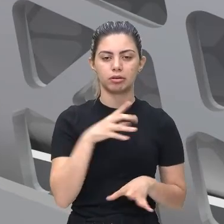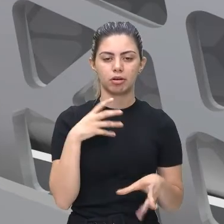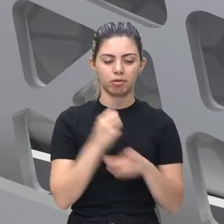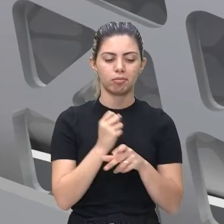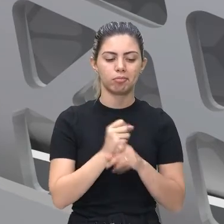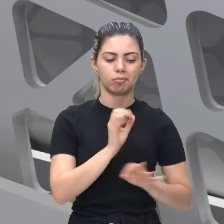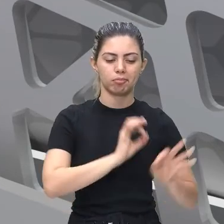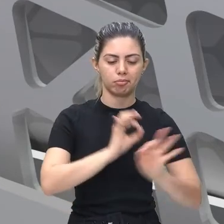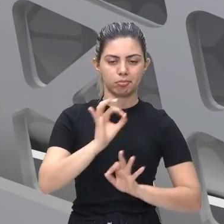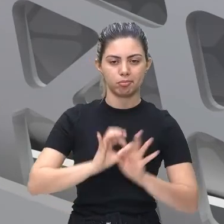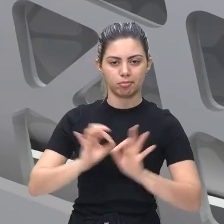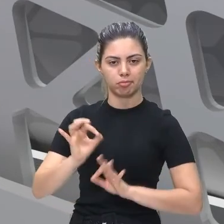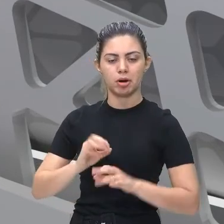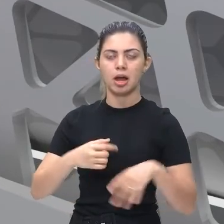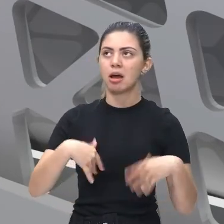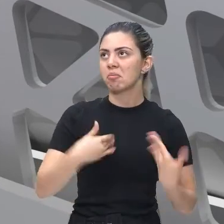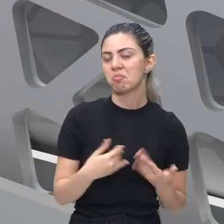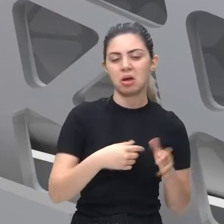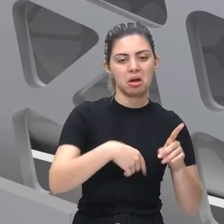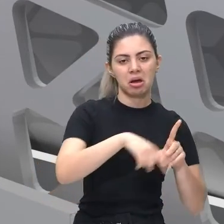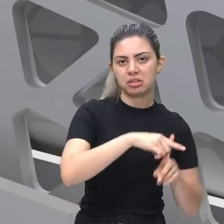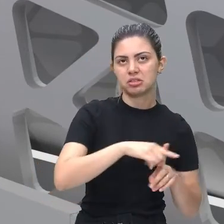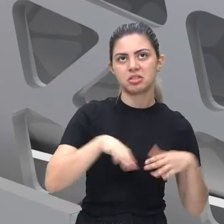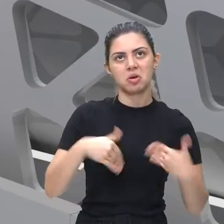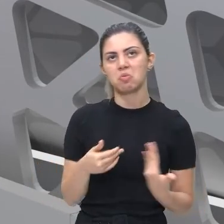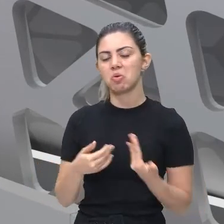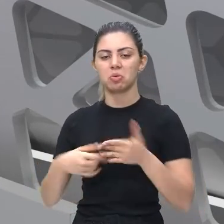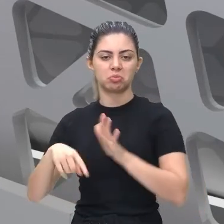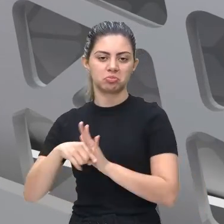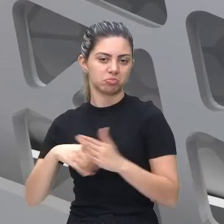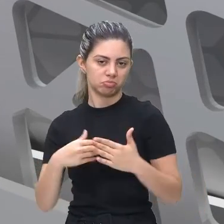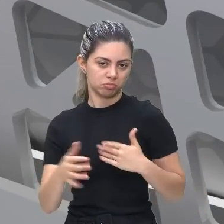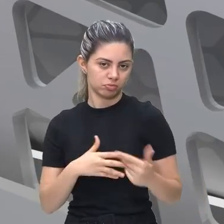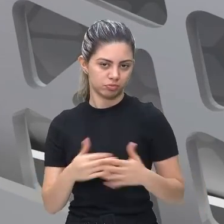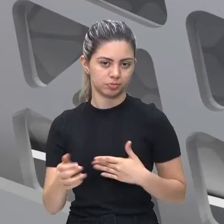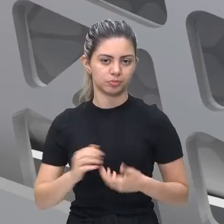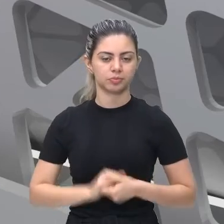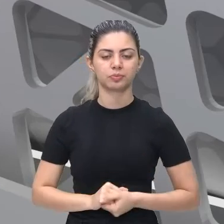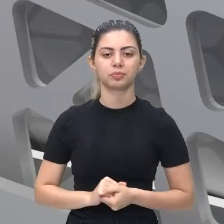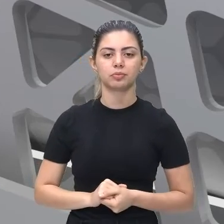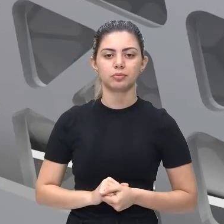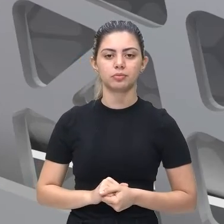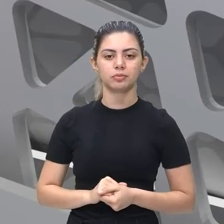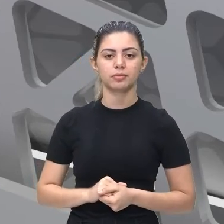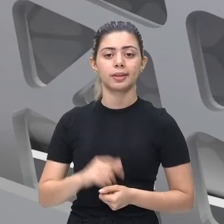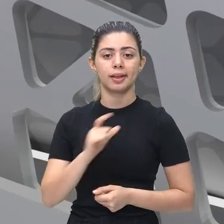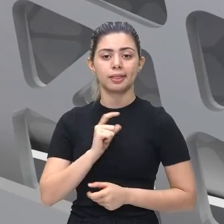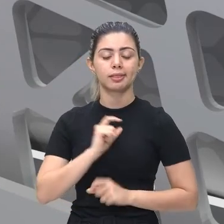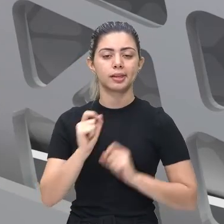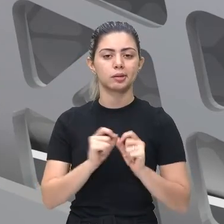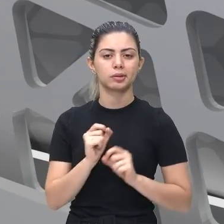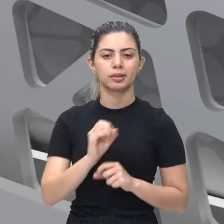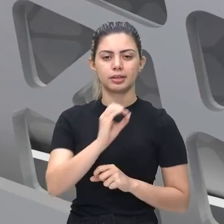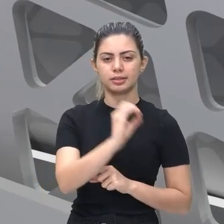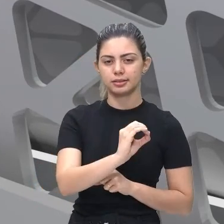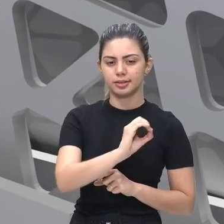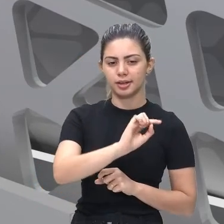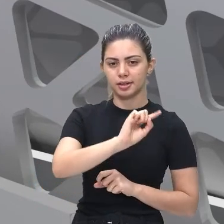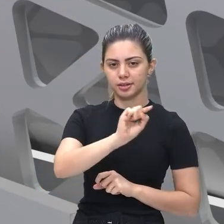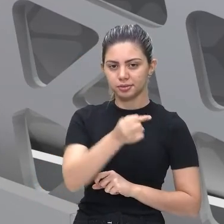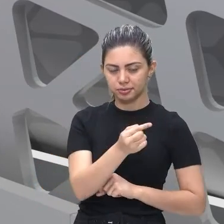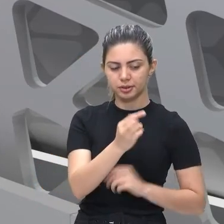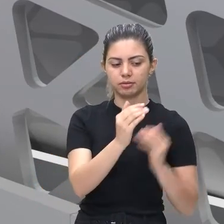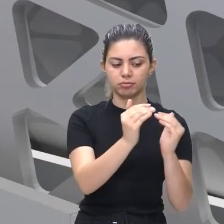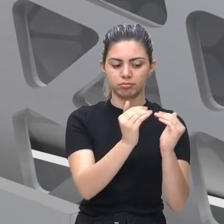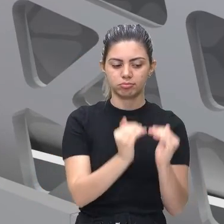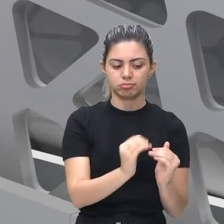continha. Isso na adição e ou subtração. Daí é que vem essa história que a vírgula vai ficar embaixo de vírgula. É